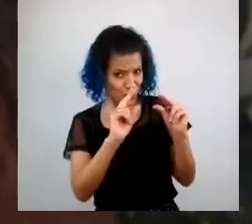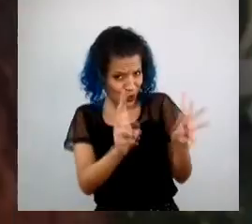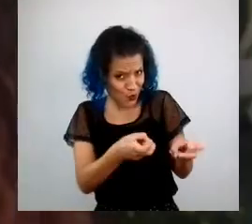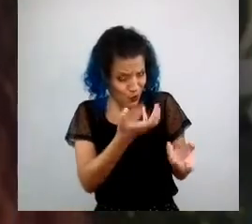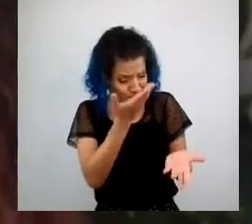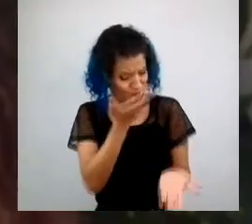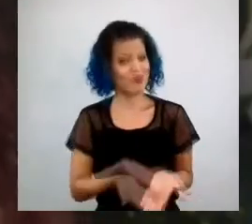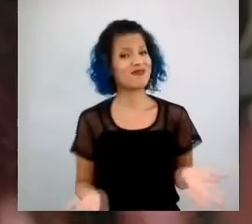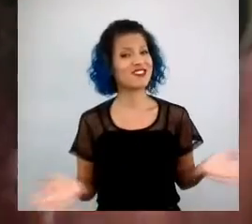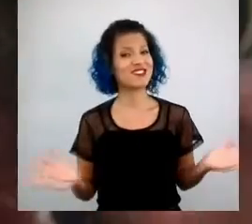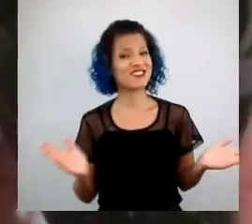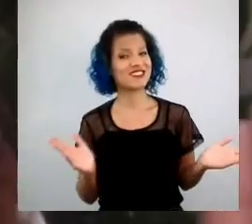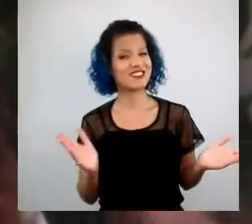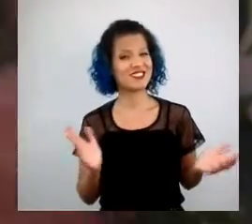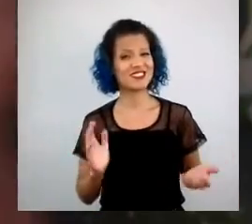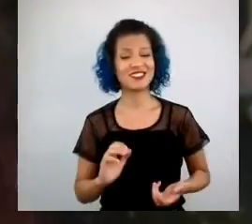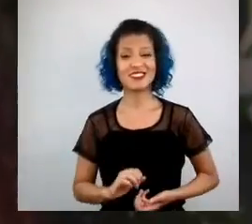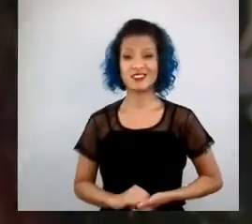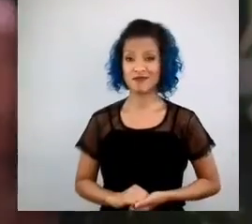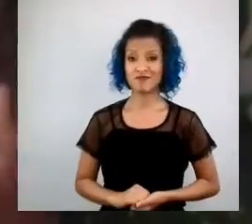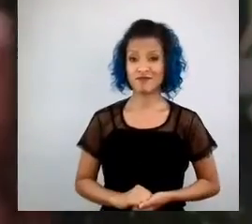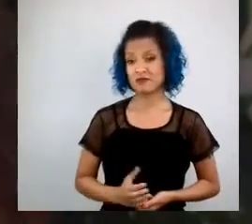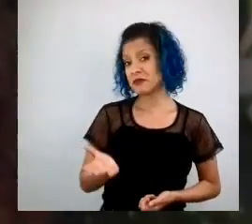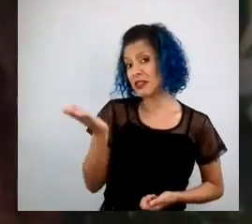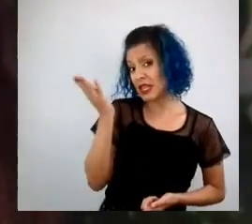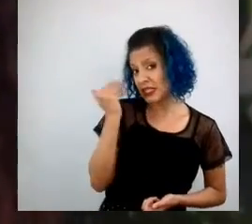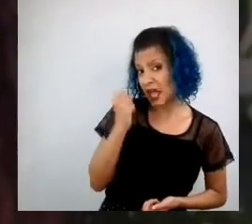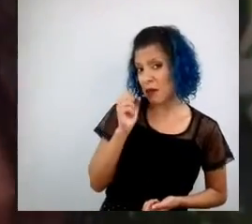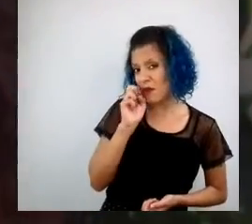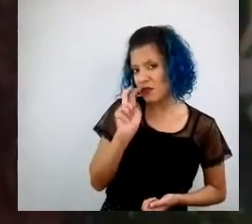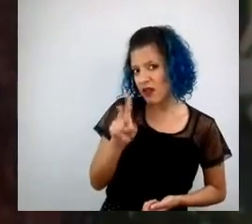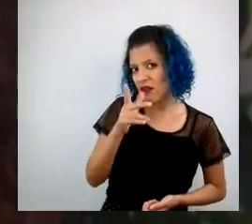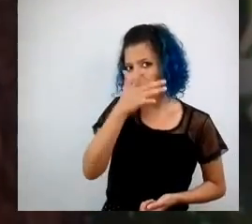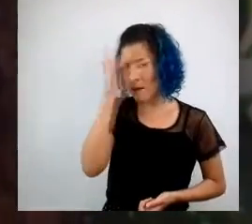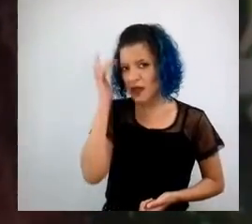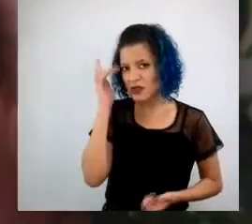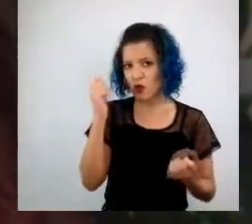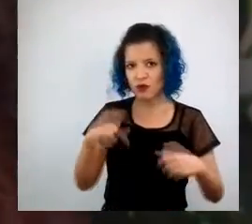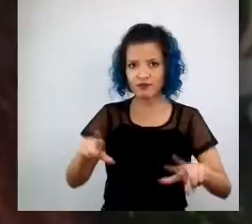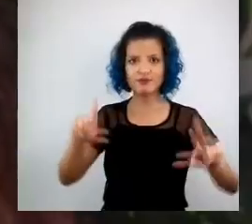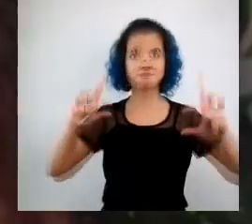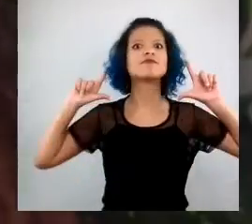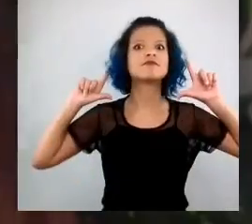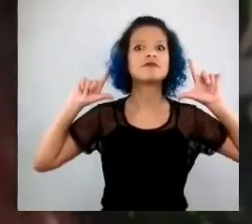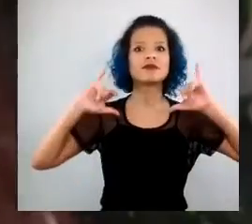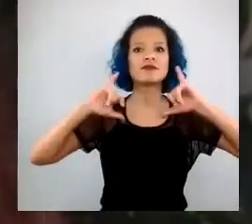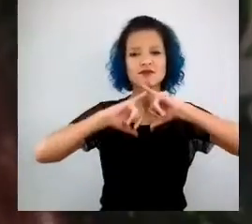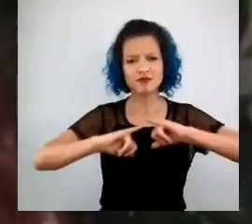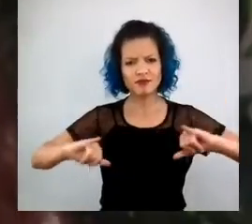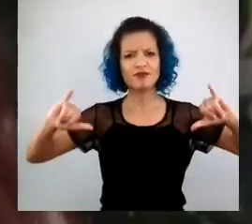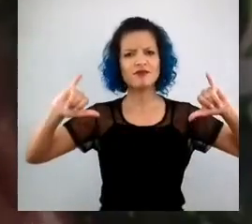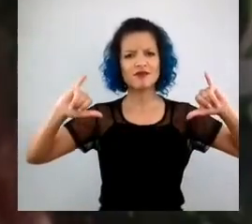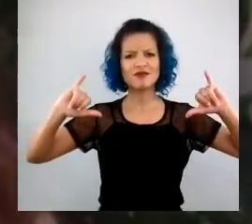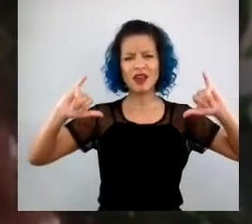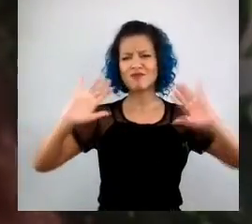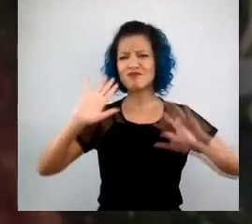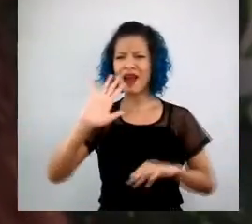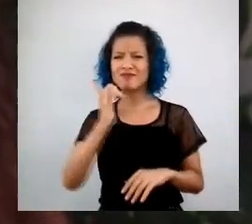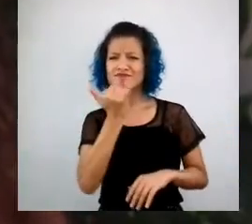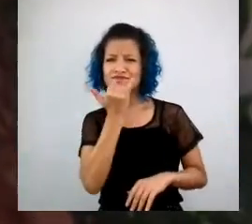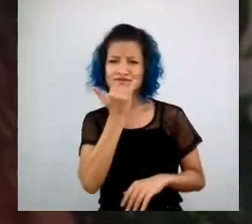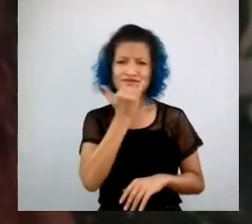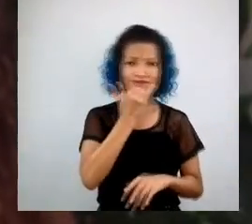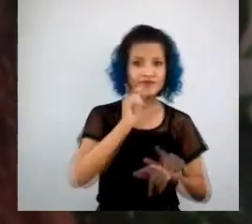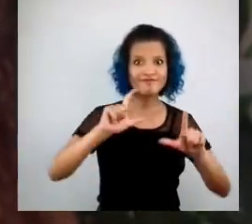Sabe quando você vê uma pessoa estrelando uma campanha que, de alguma forma, não tem muito a ver com o perfil